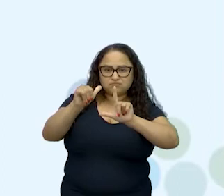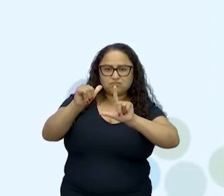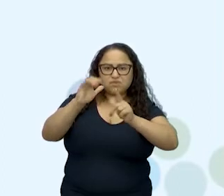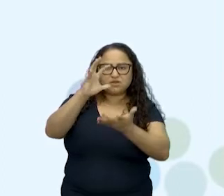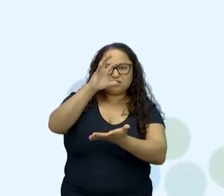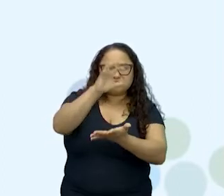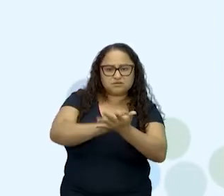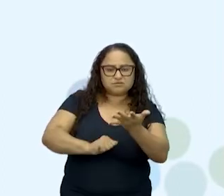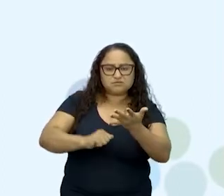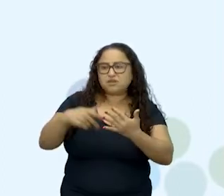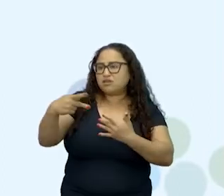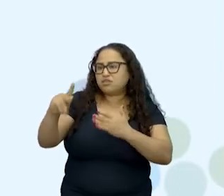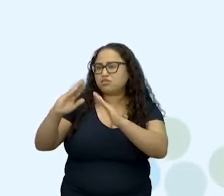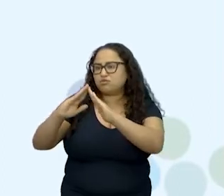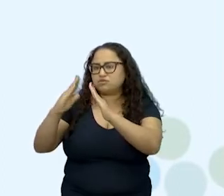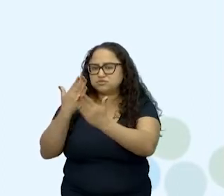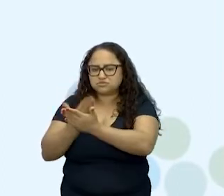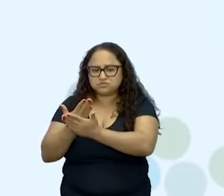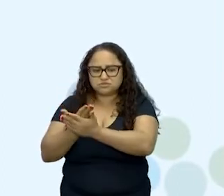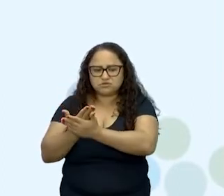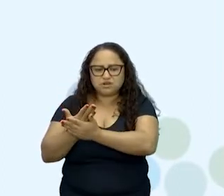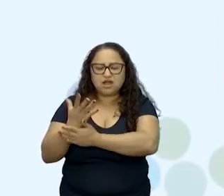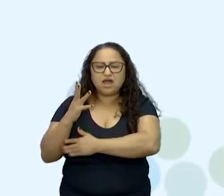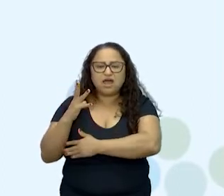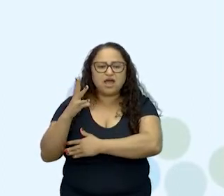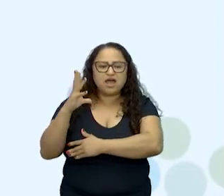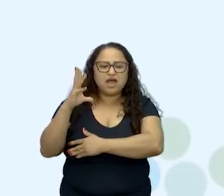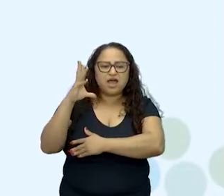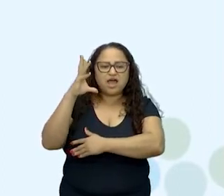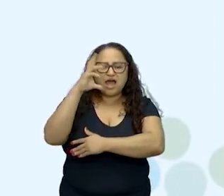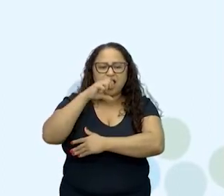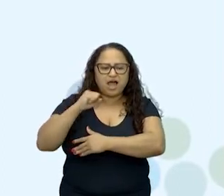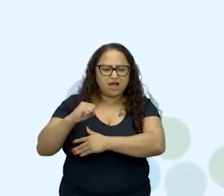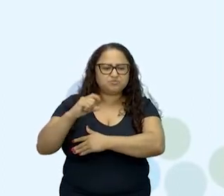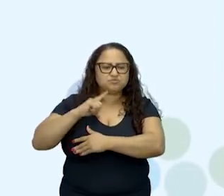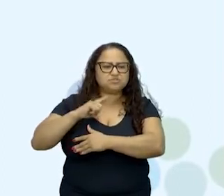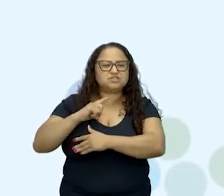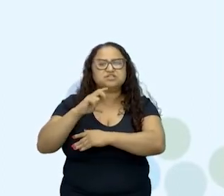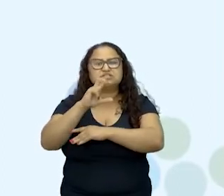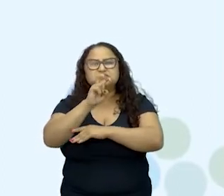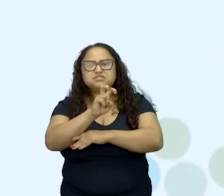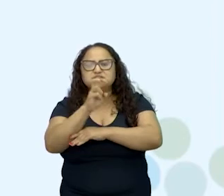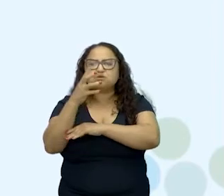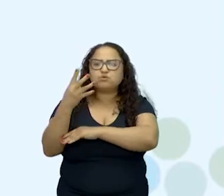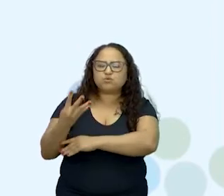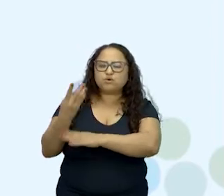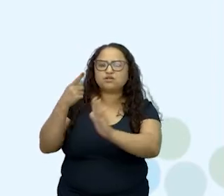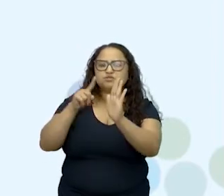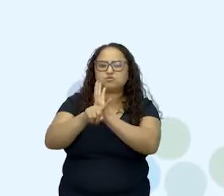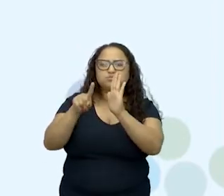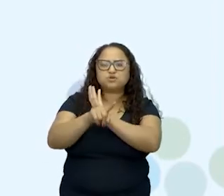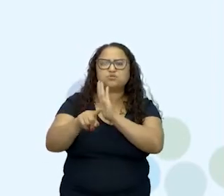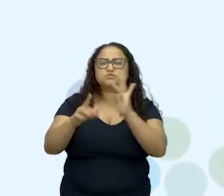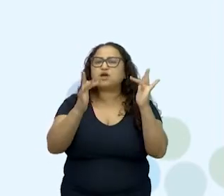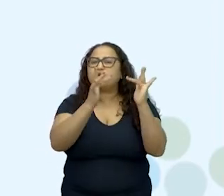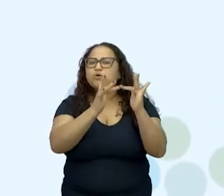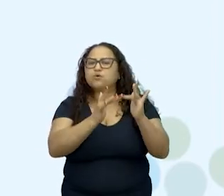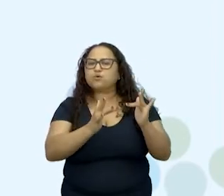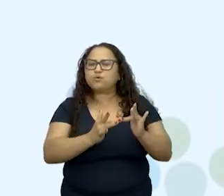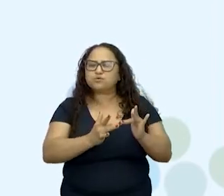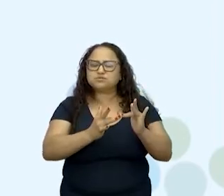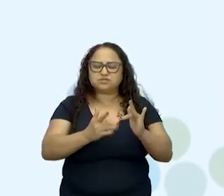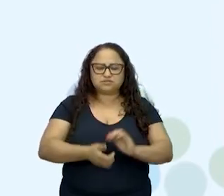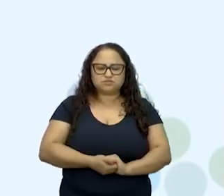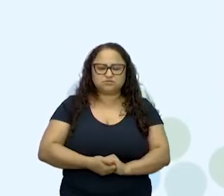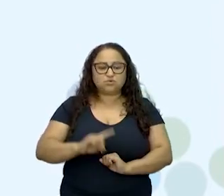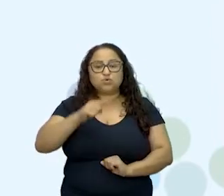à sua unidade escolar, tá? É rapidinho, são 4 ou 5 perguntas que seria o nosso primeiro contato.